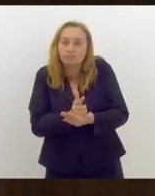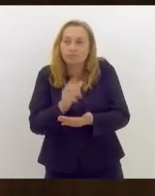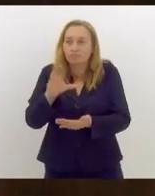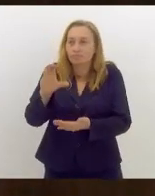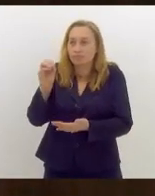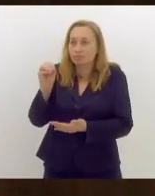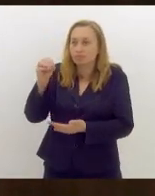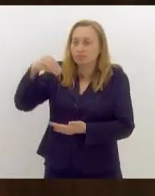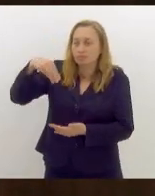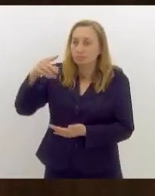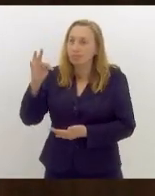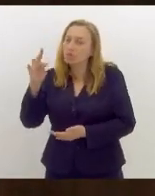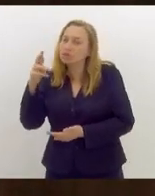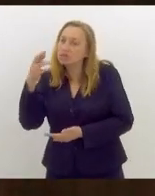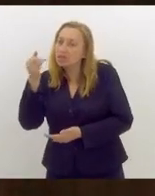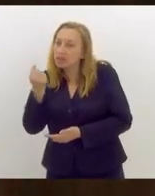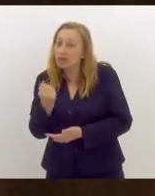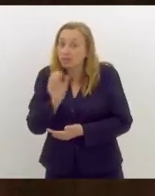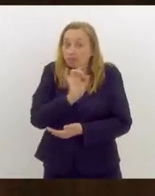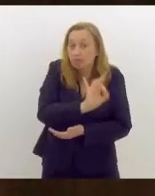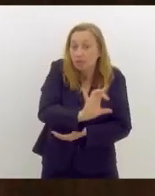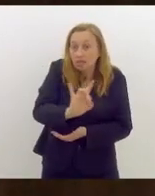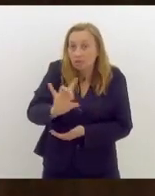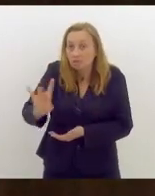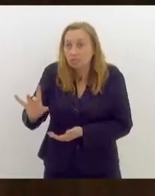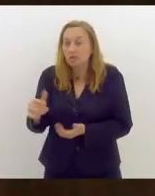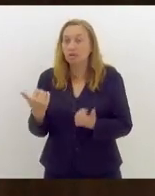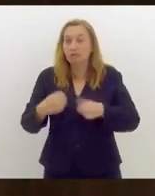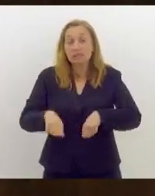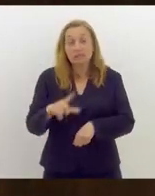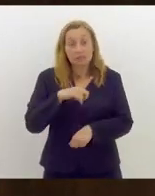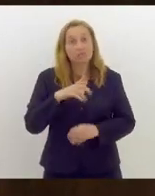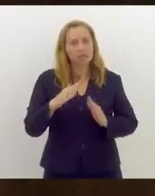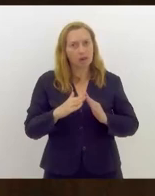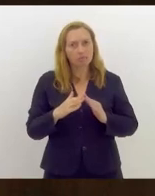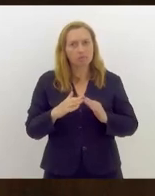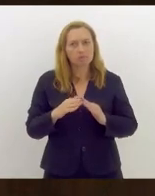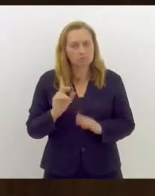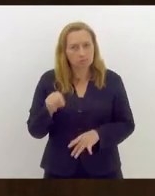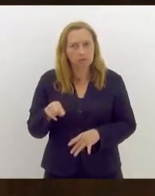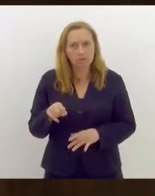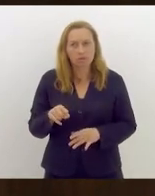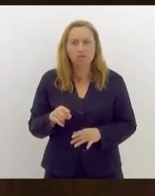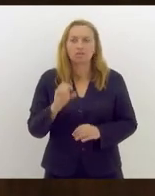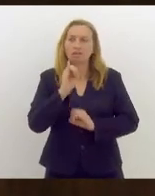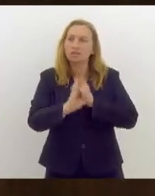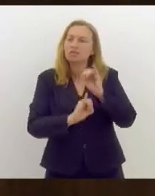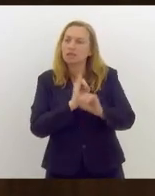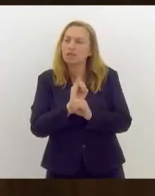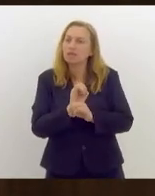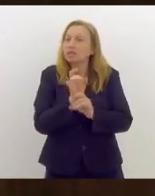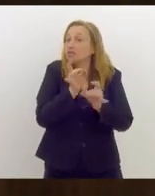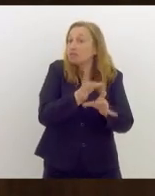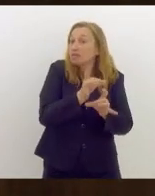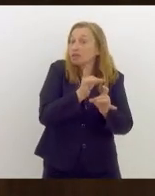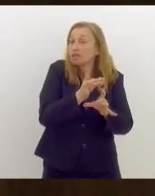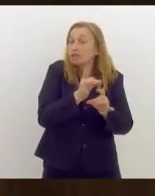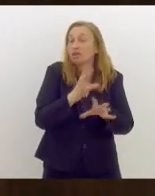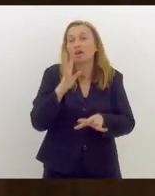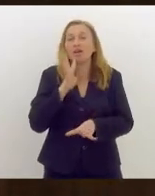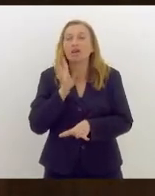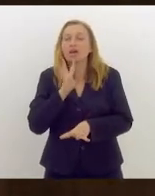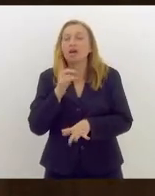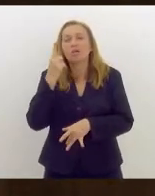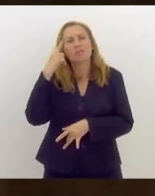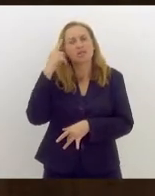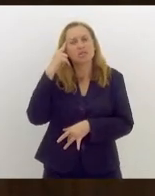viu valdeck porque cada um deveria ter em casa né na internet vende é muito bacana e